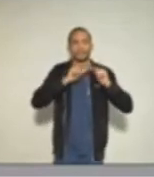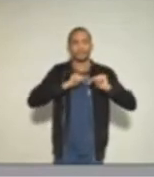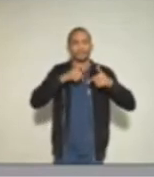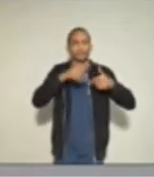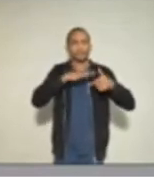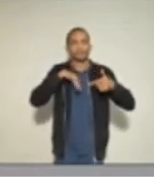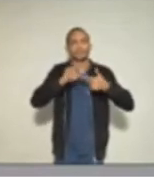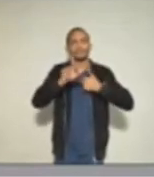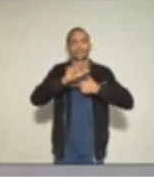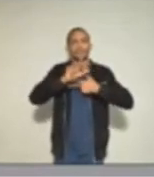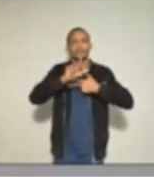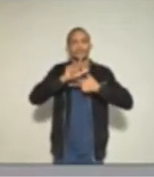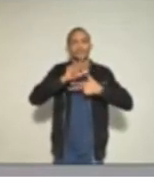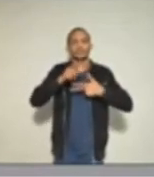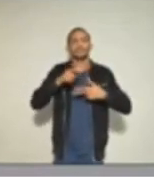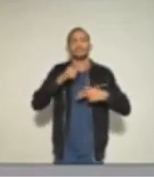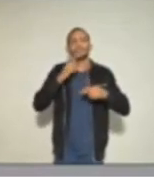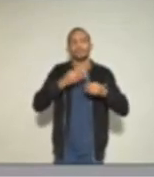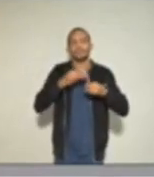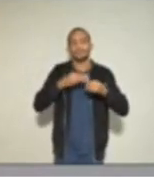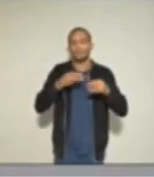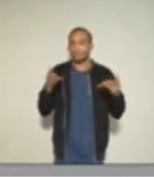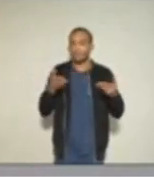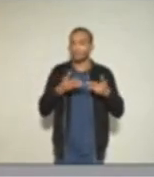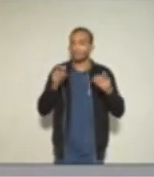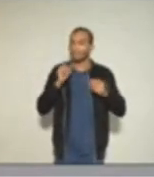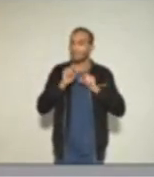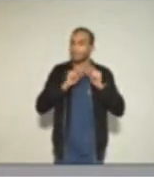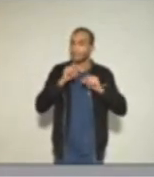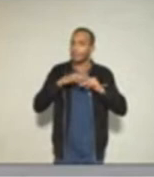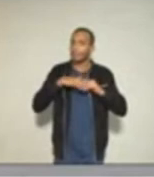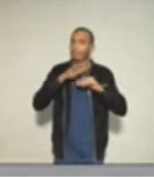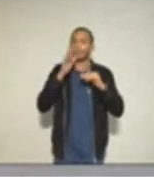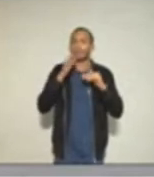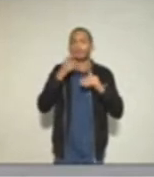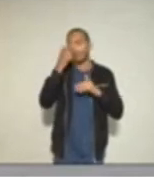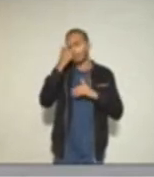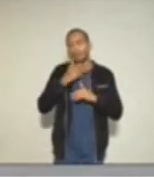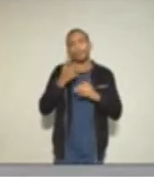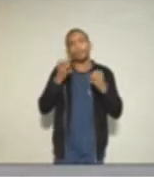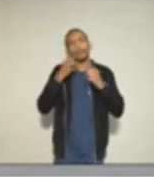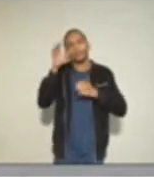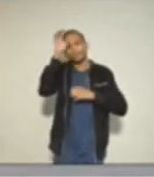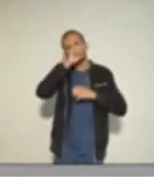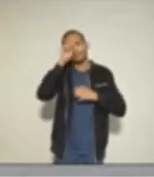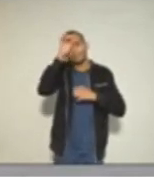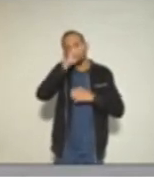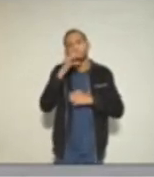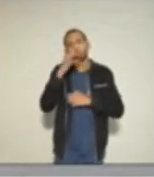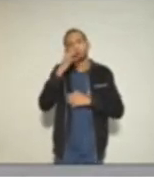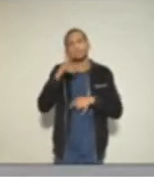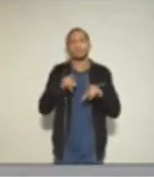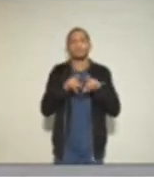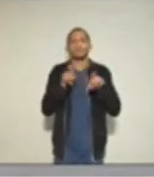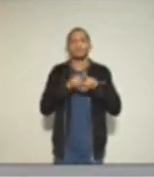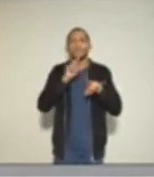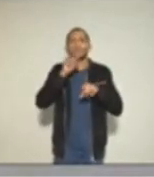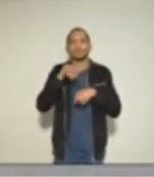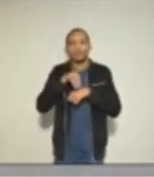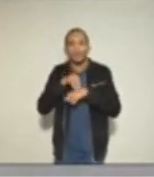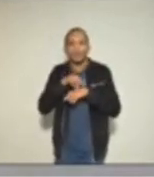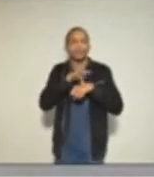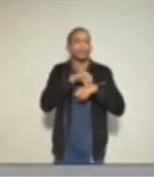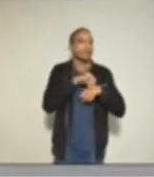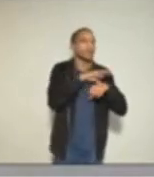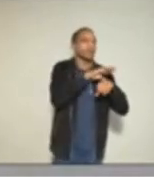do Legislativo Municipal. Então, aqui hoje, estou muito mais como um ouvinte, para aprender, para poder também passar aos